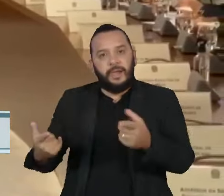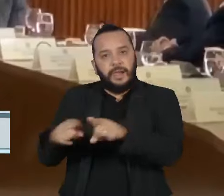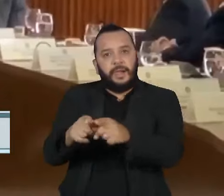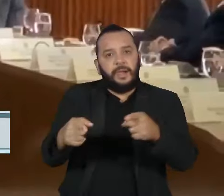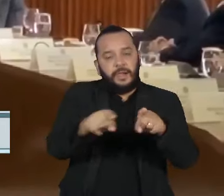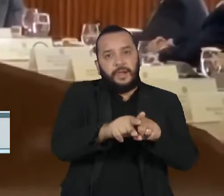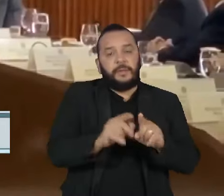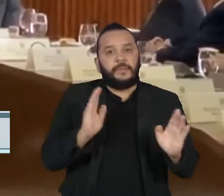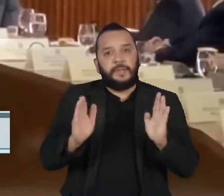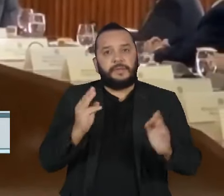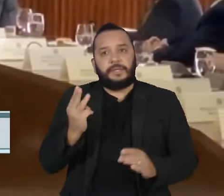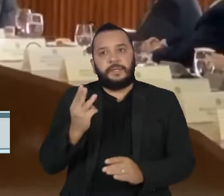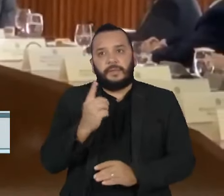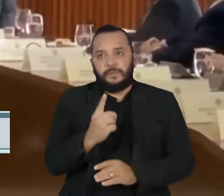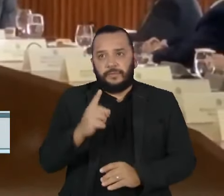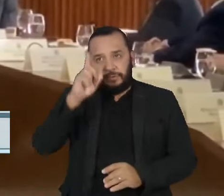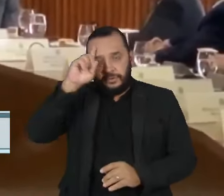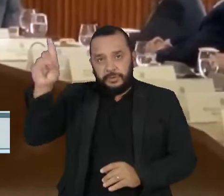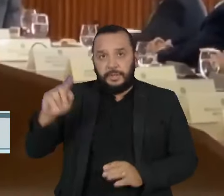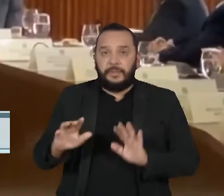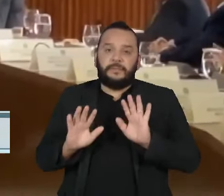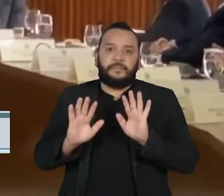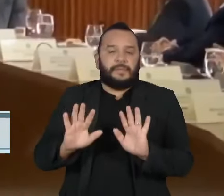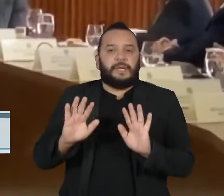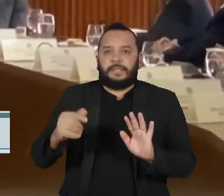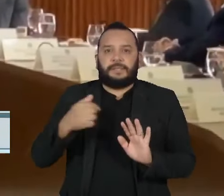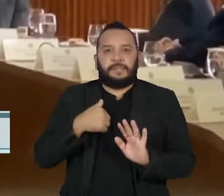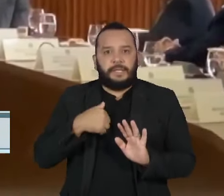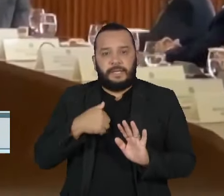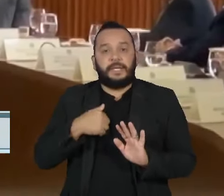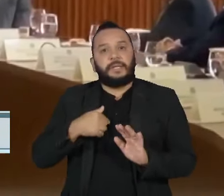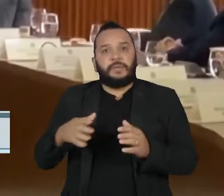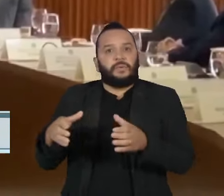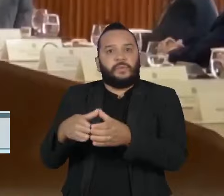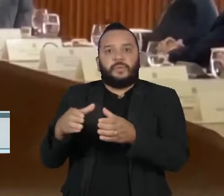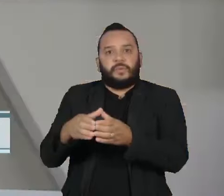Mas ele teria resistido às investidas do grupo golpista.